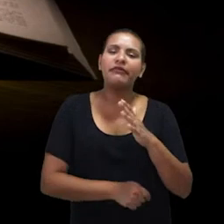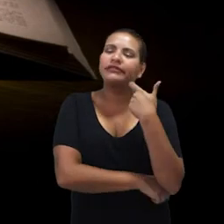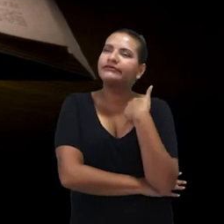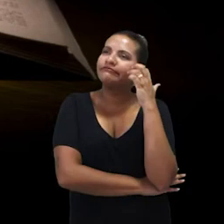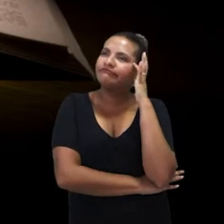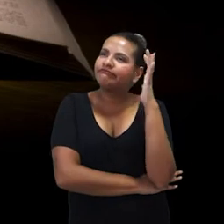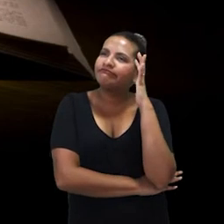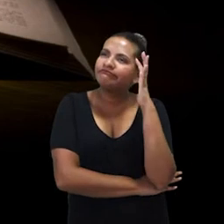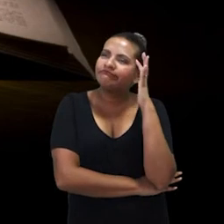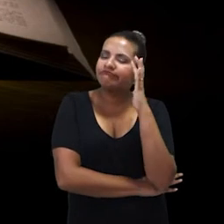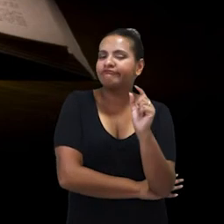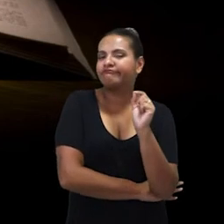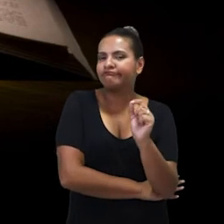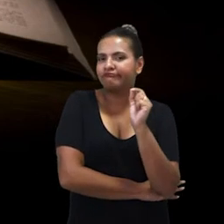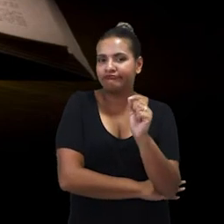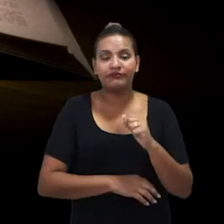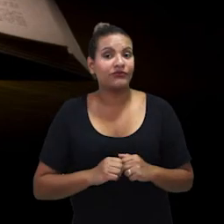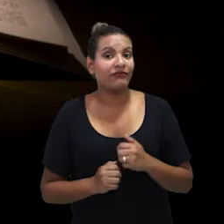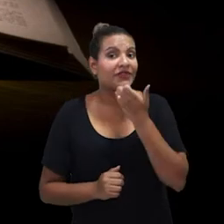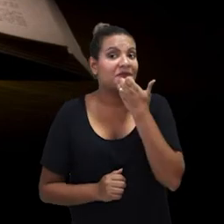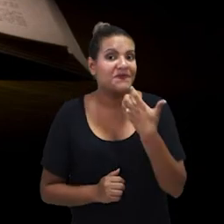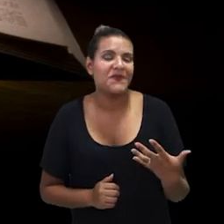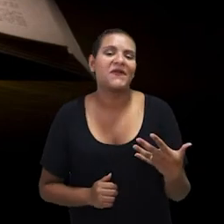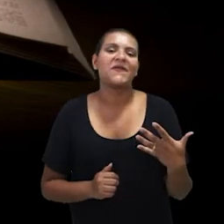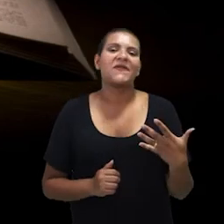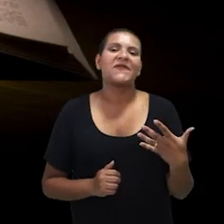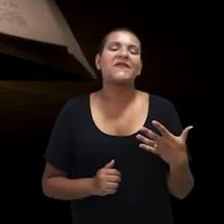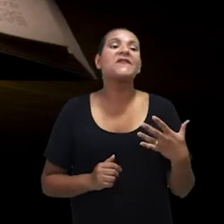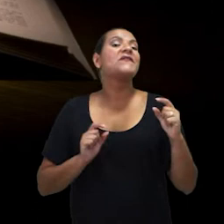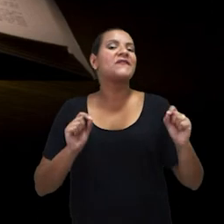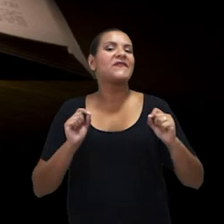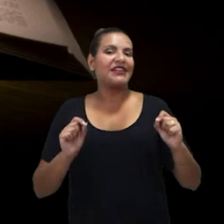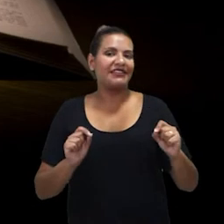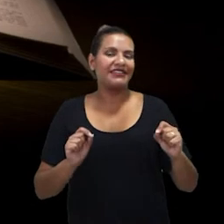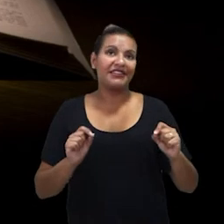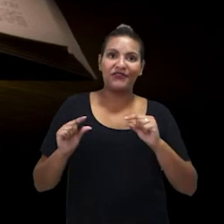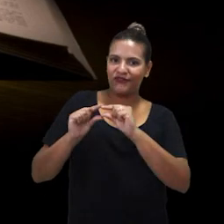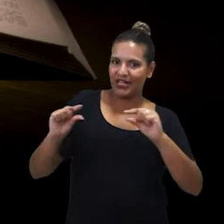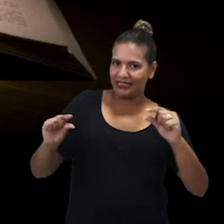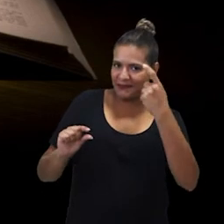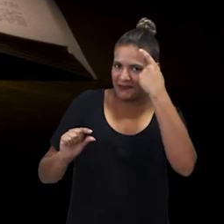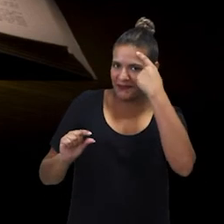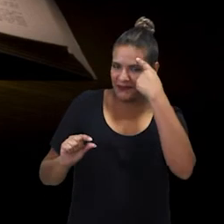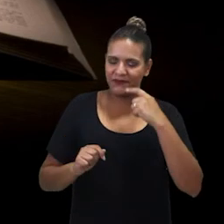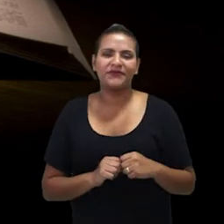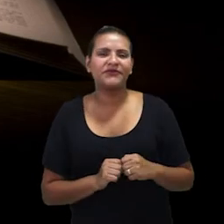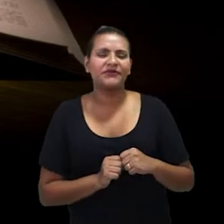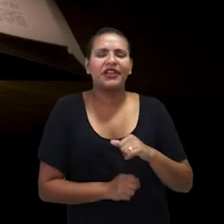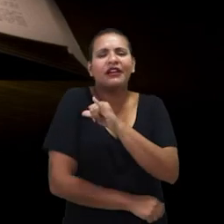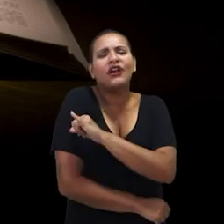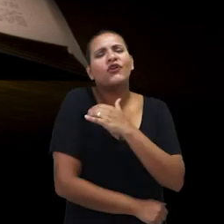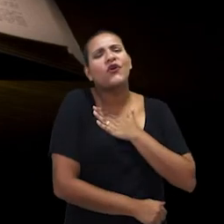e bom humor podemos pensar que uma das delícias do gênio carioca é exatamente esta frase. Ele foi tomar café.